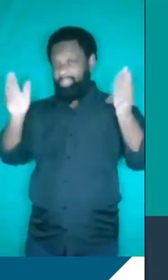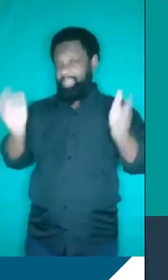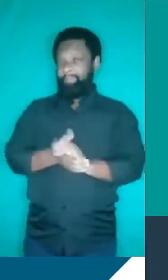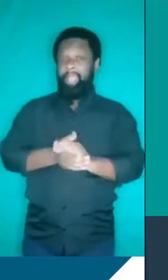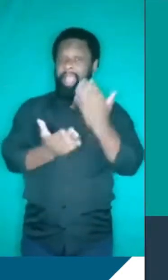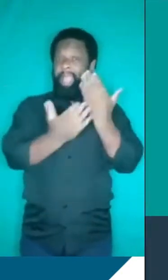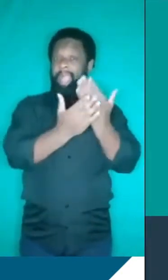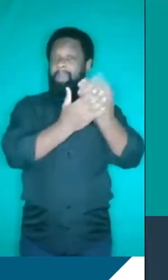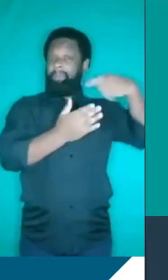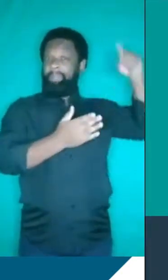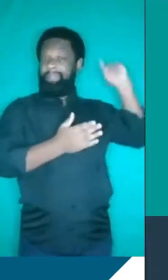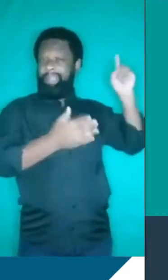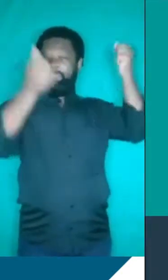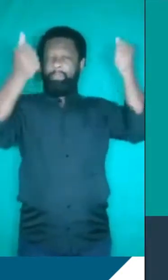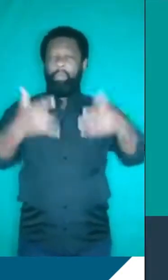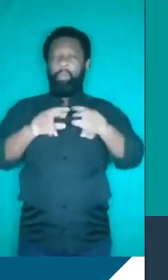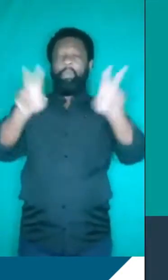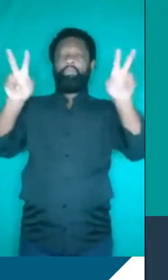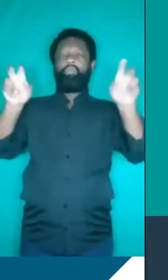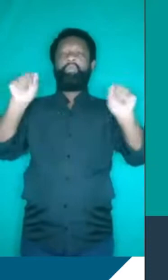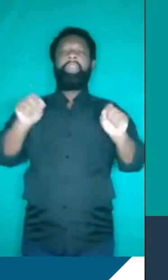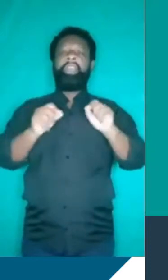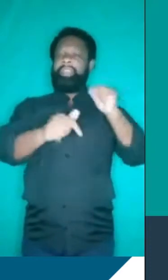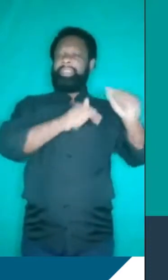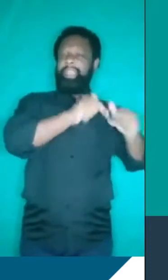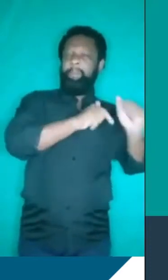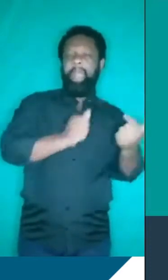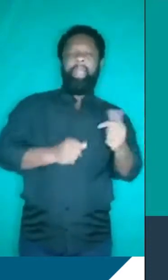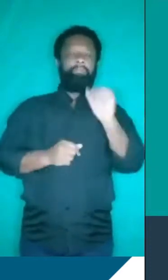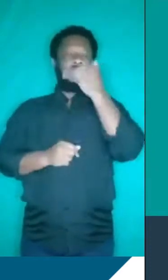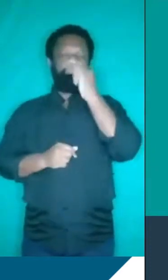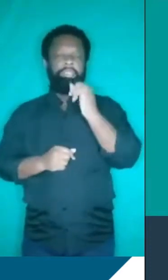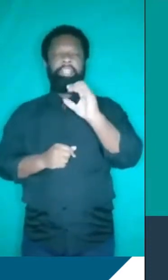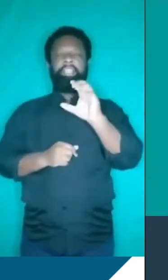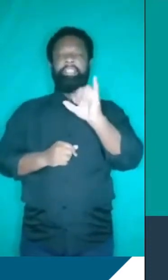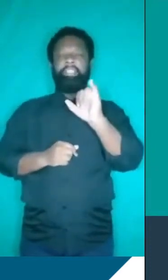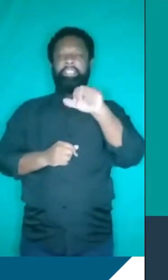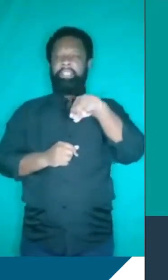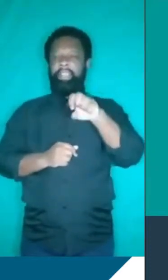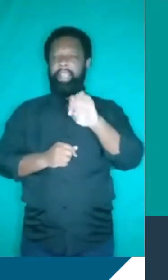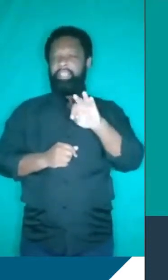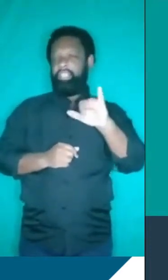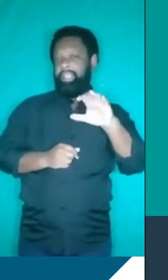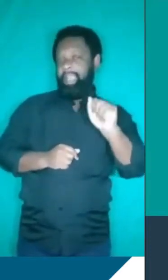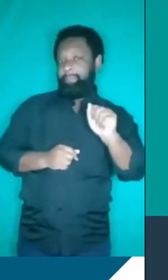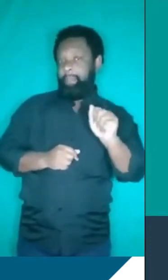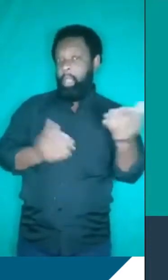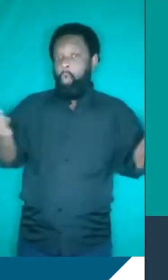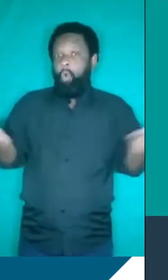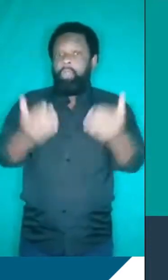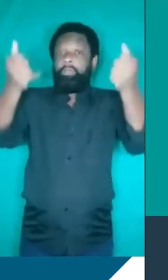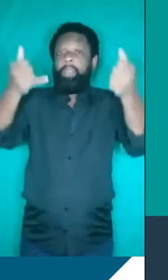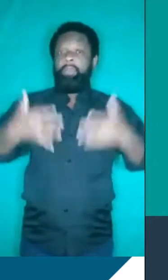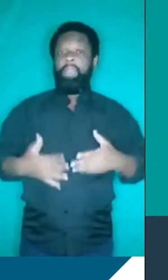nas últimas aulas algo sobre trabalho, energia cinética. Hoje nós vamos falar especificamente